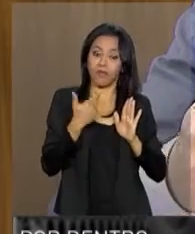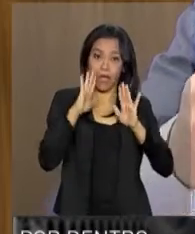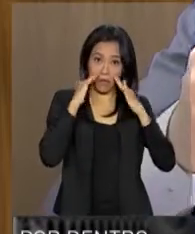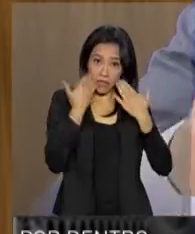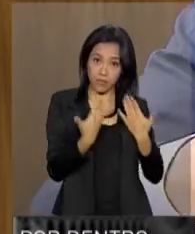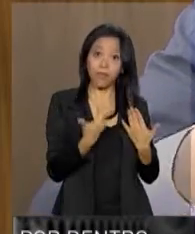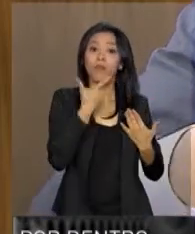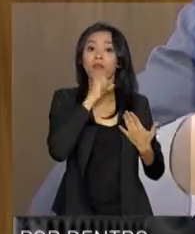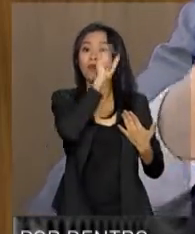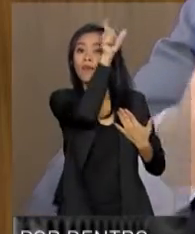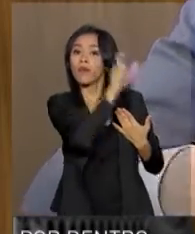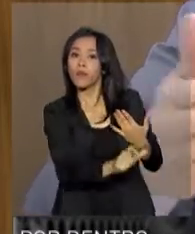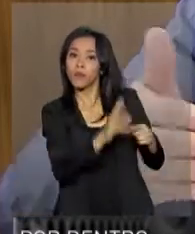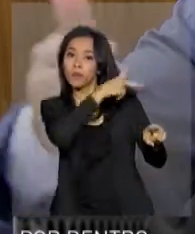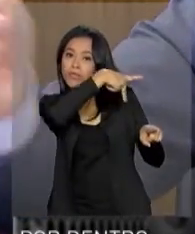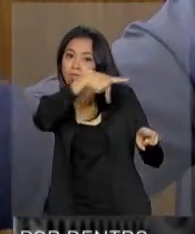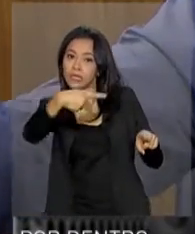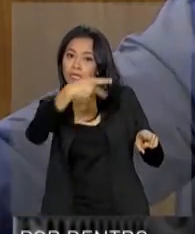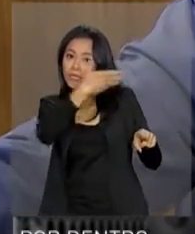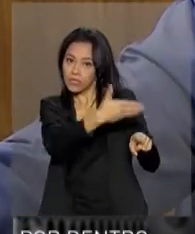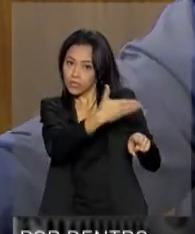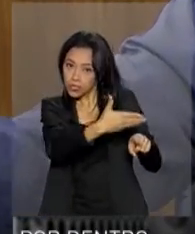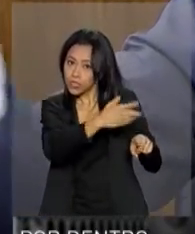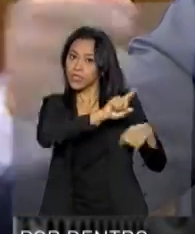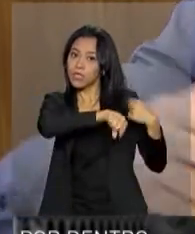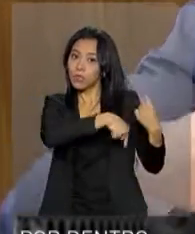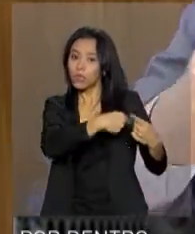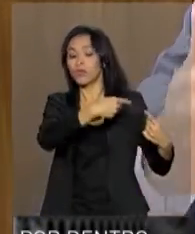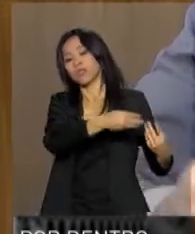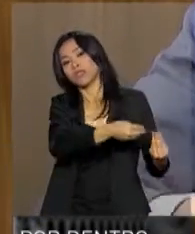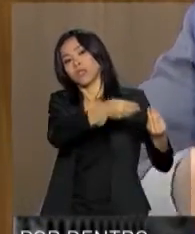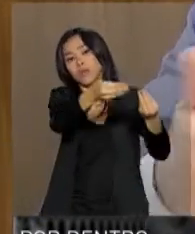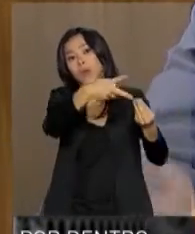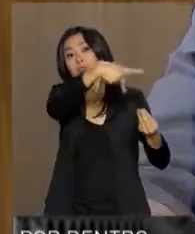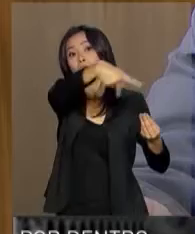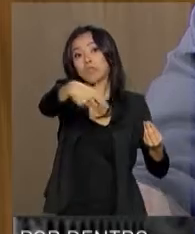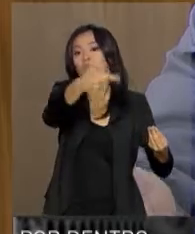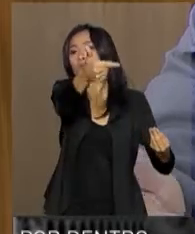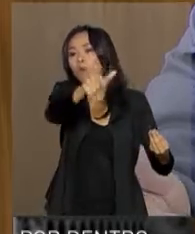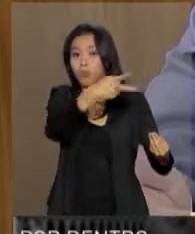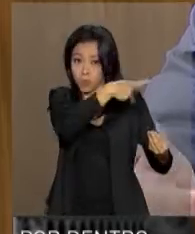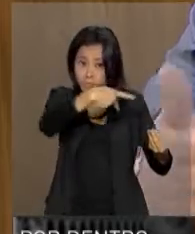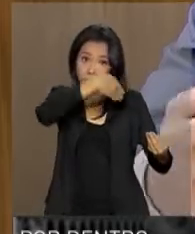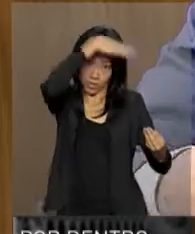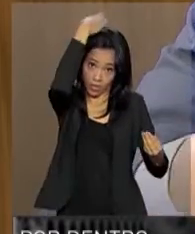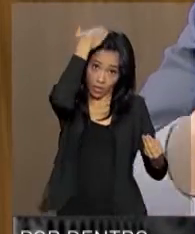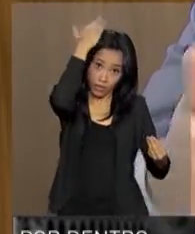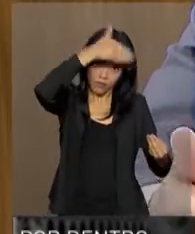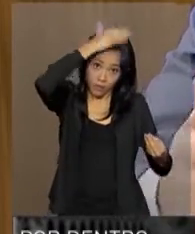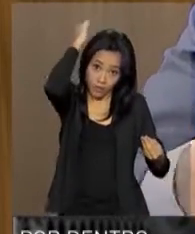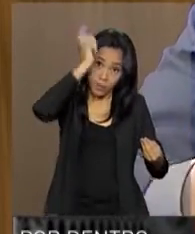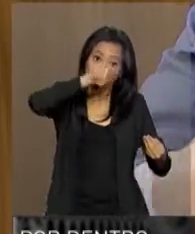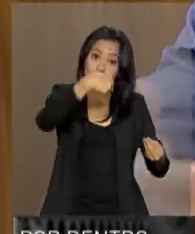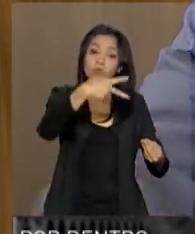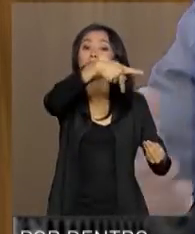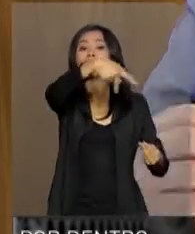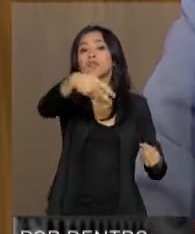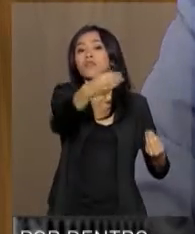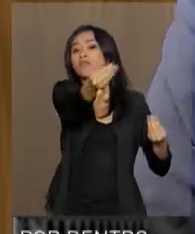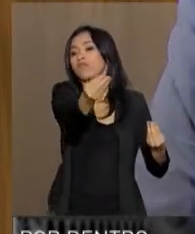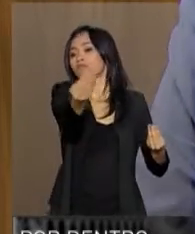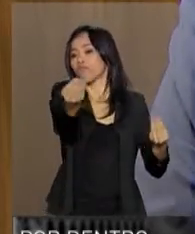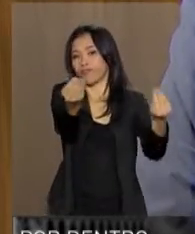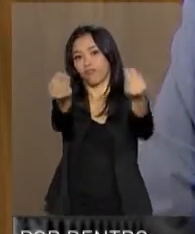do presidente nós vamos encaminhar para os presidentes dos órgãos e vamos deixar para o governo que vier é para o novo presidente vai ficar lá